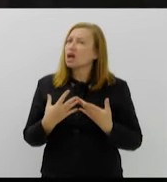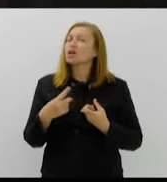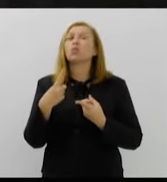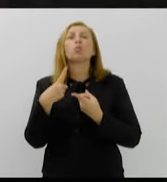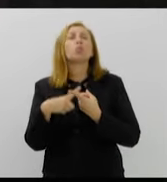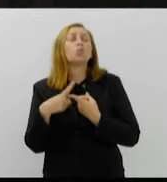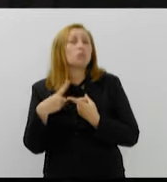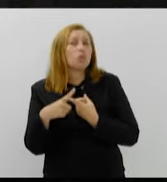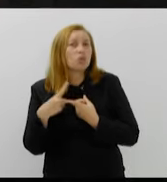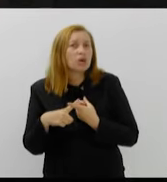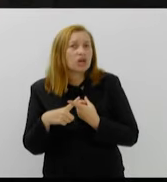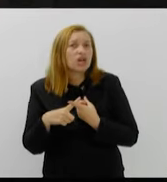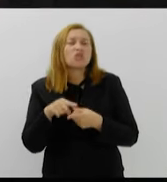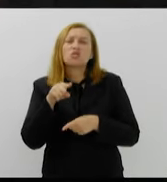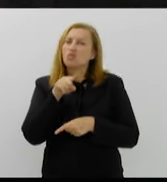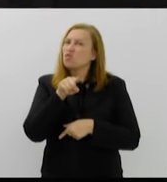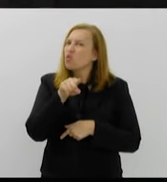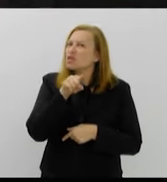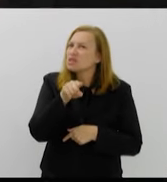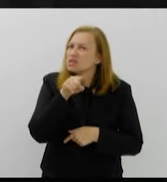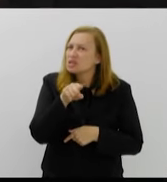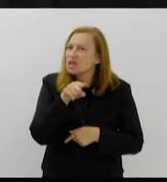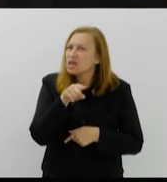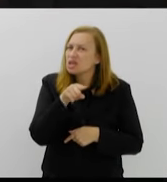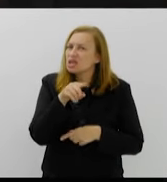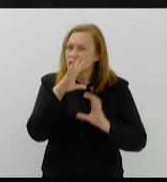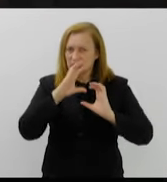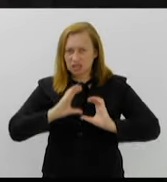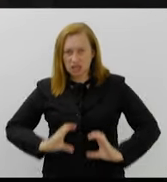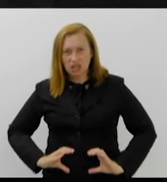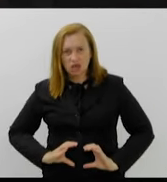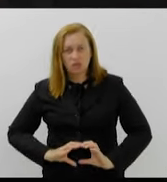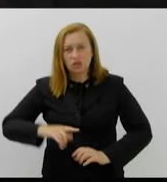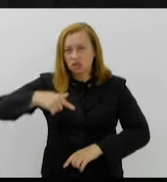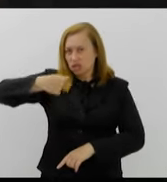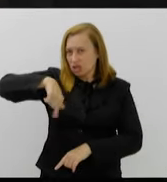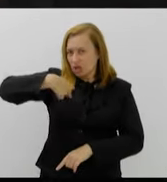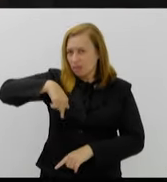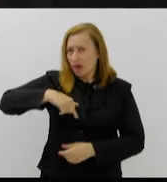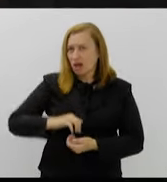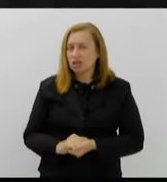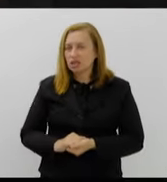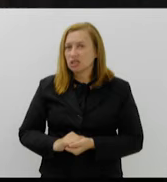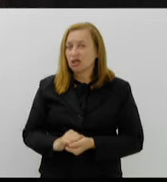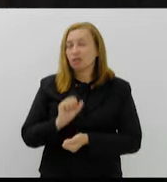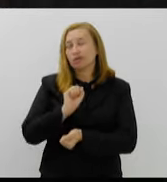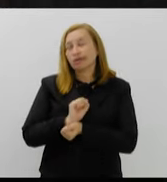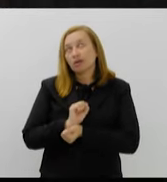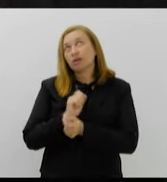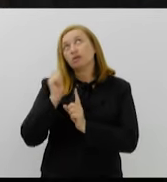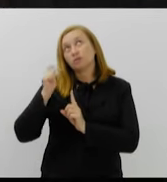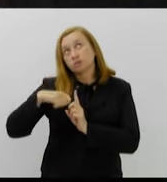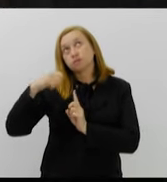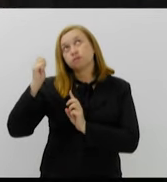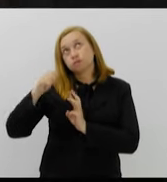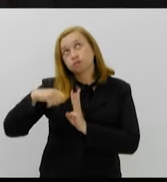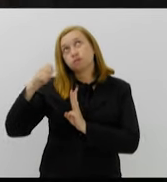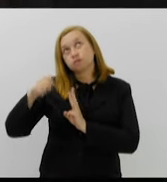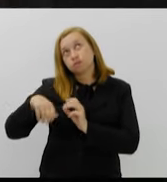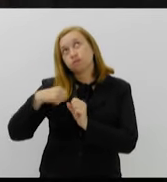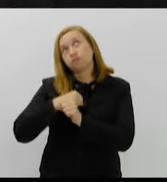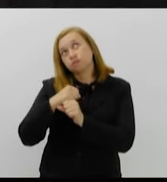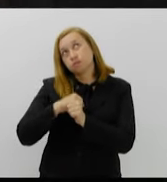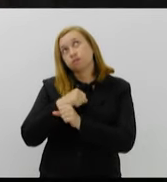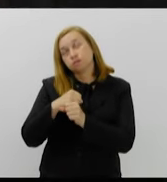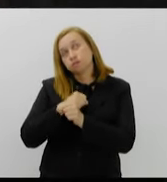porquê de você cidadão de Queimados esperar meses anos na Vila